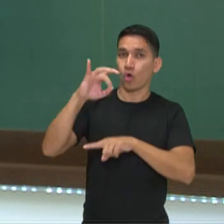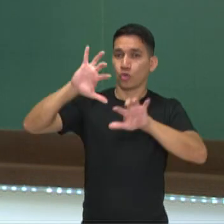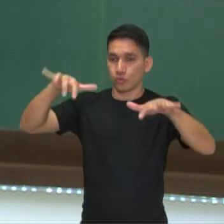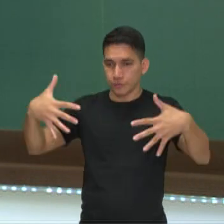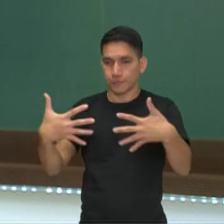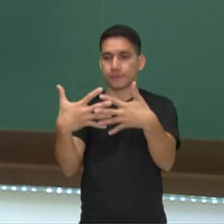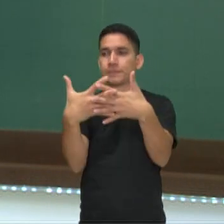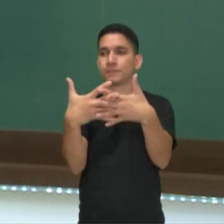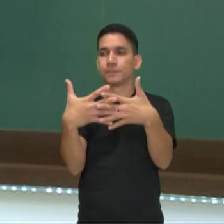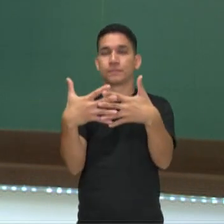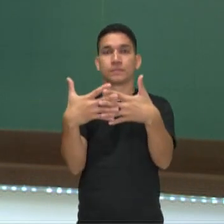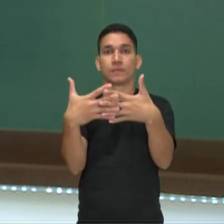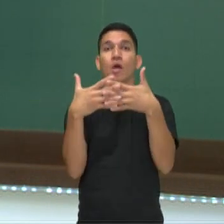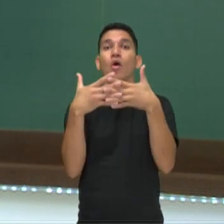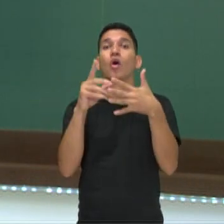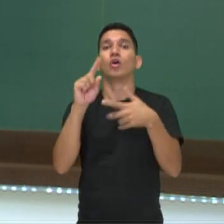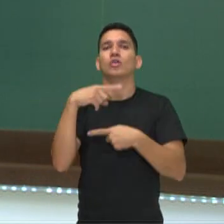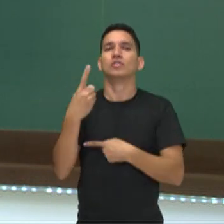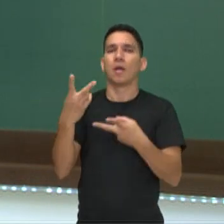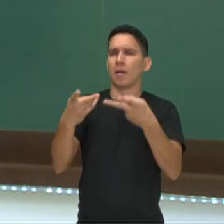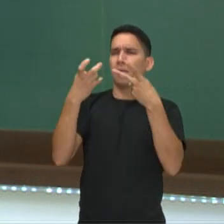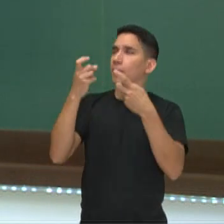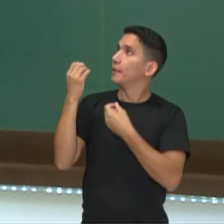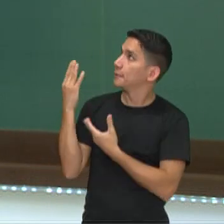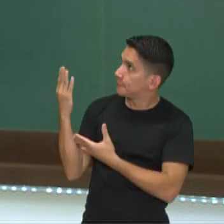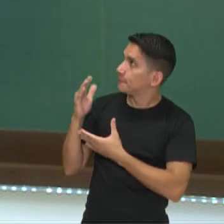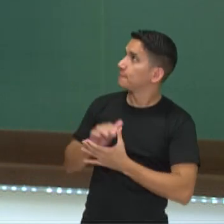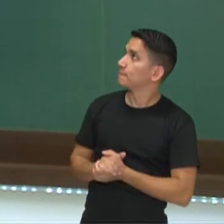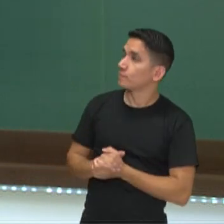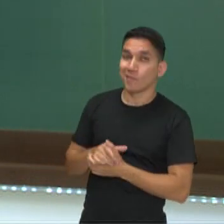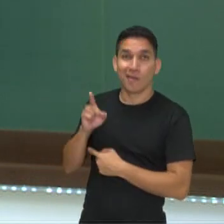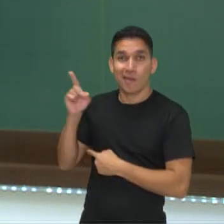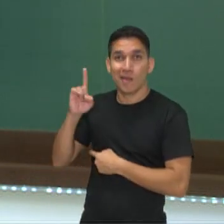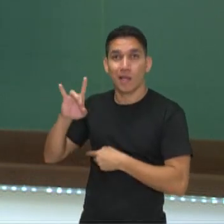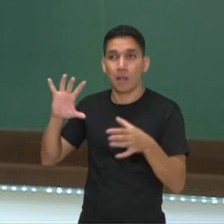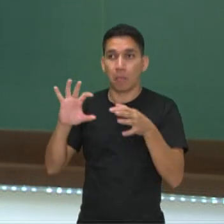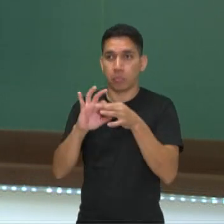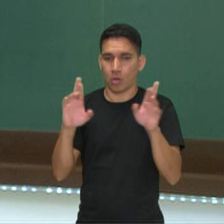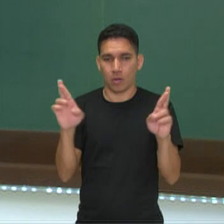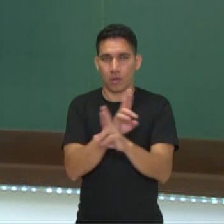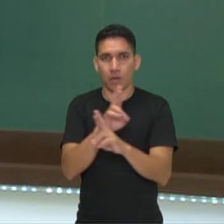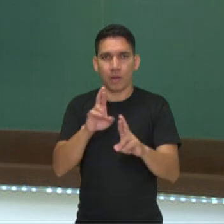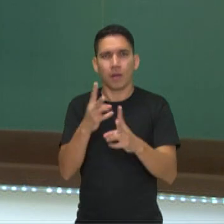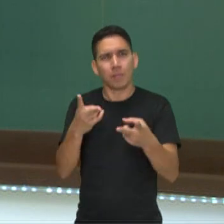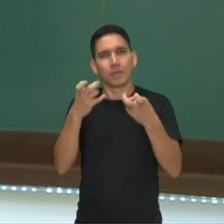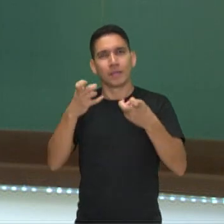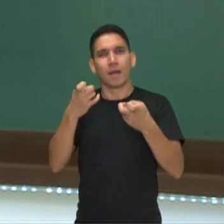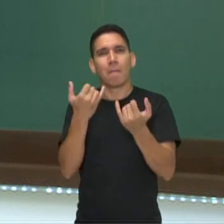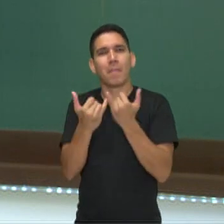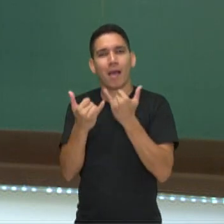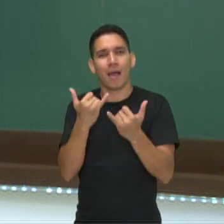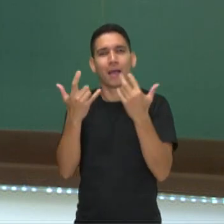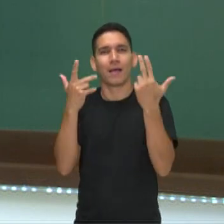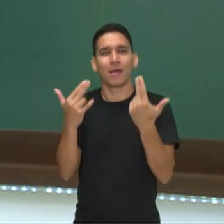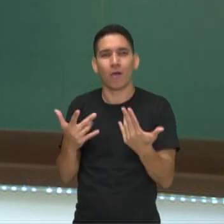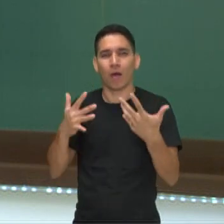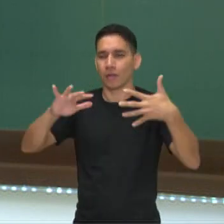chamado Pangeia, a gente percebia o quê? Essa ligação. Você percebe que é quase igual um